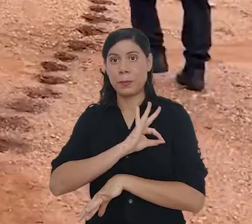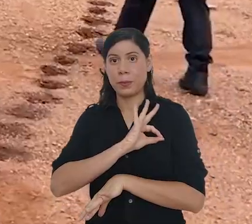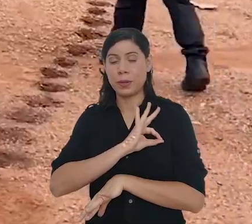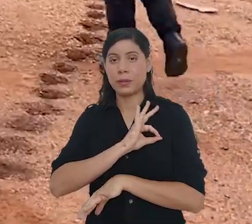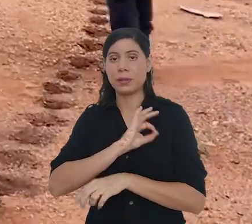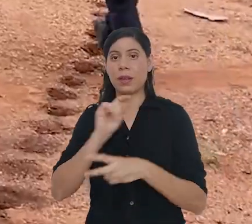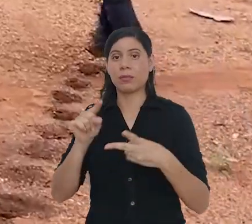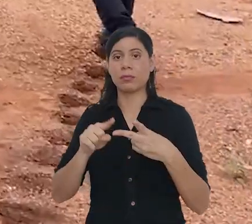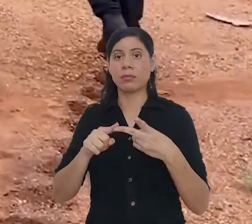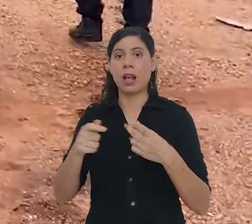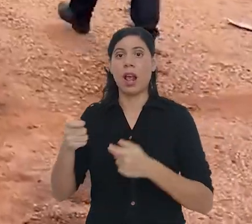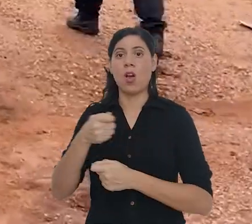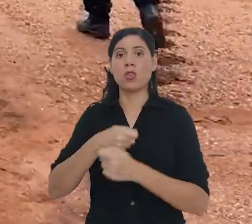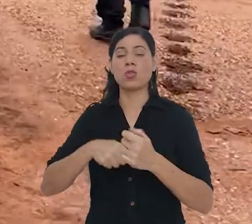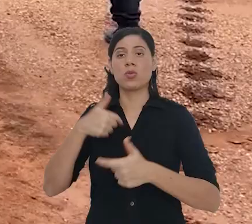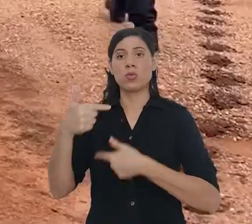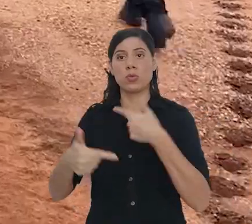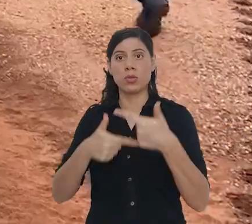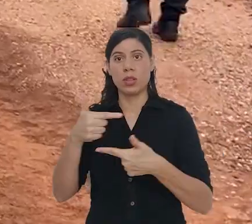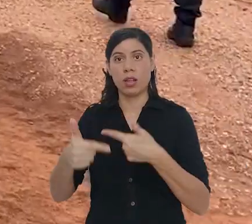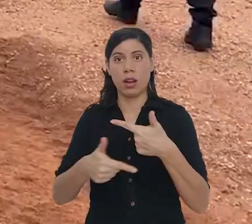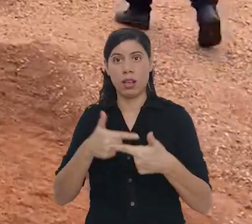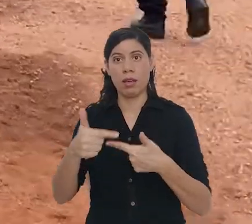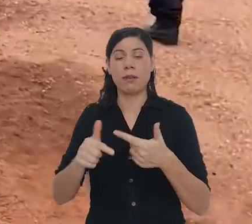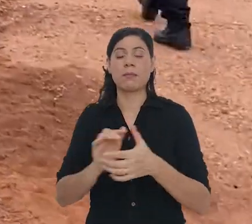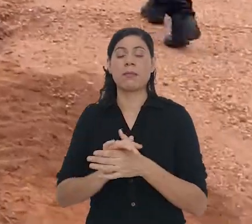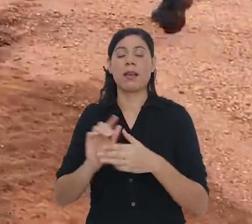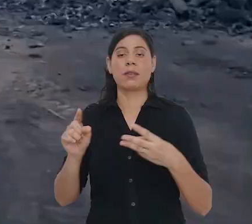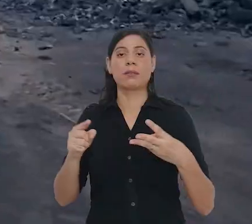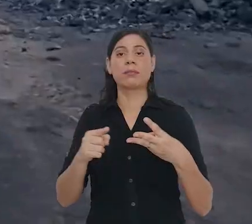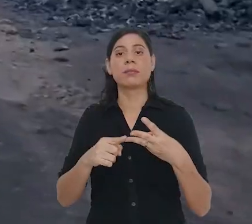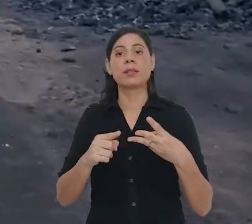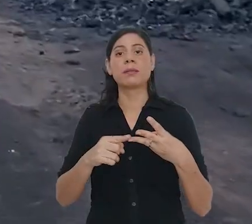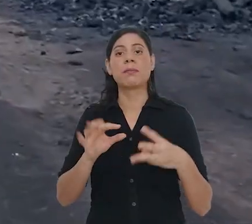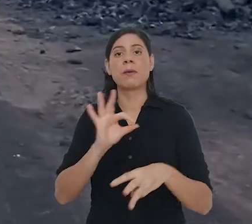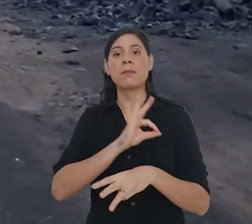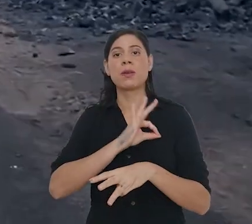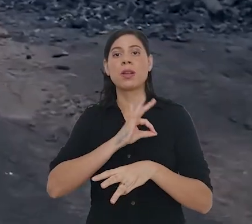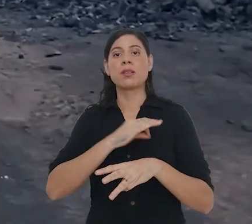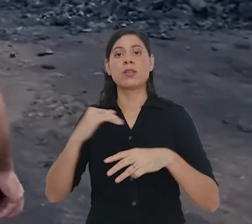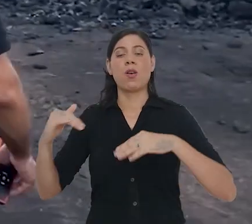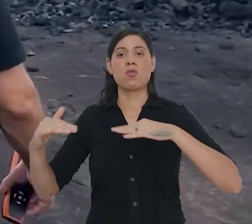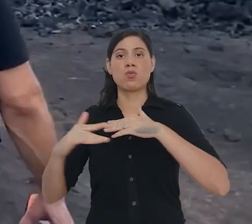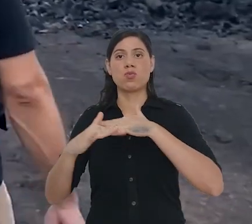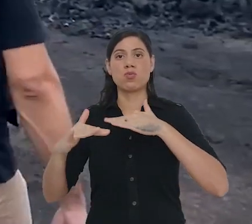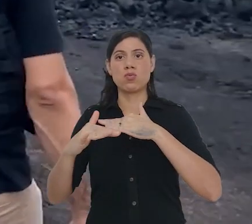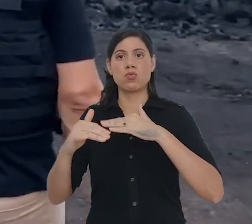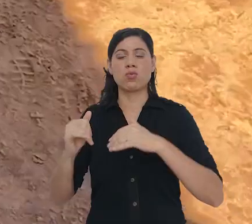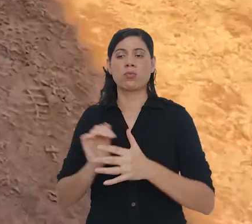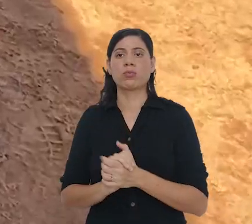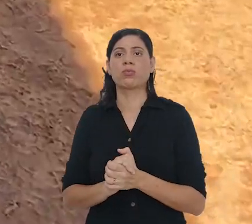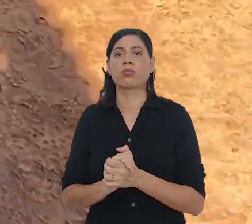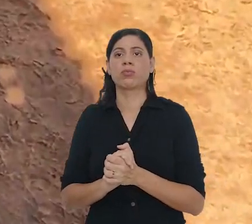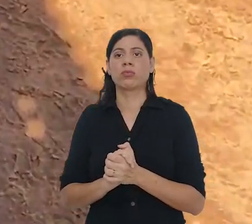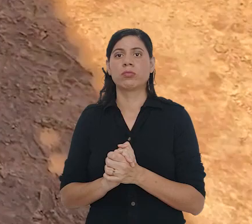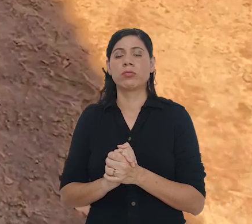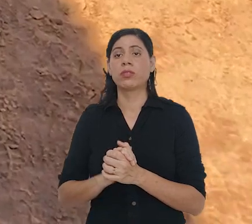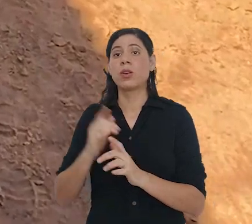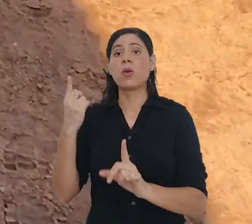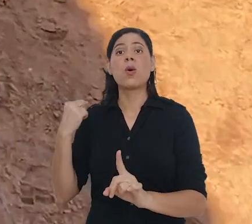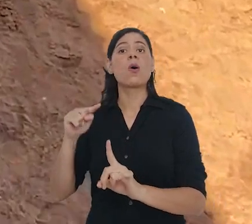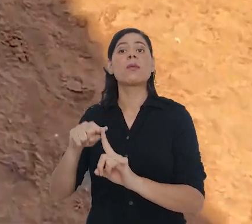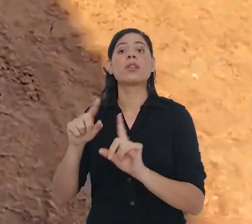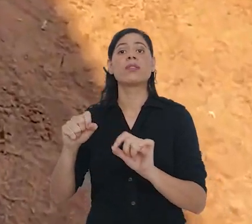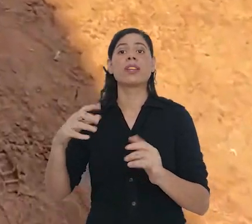federais, auditores fiscais do trabalho e policiais rodoviários federais, parte para mais uma operação. A missão: